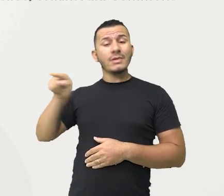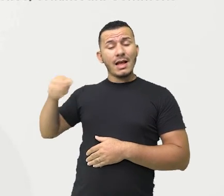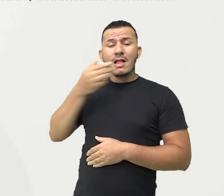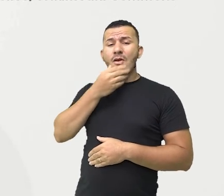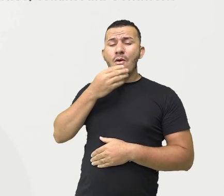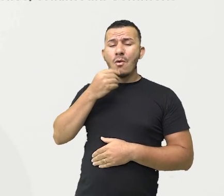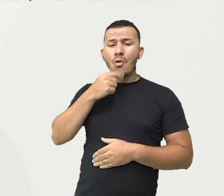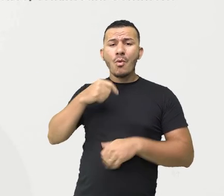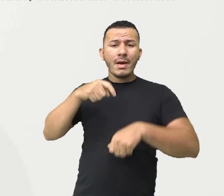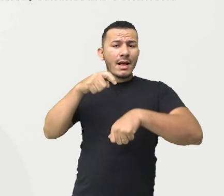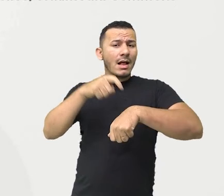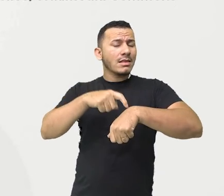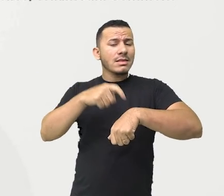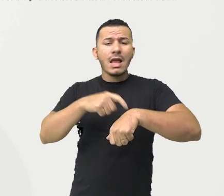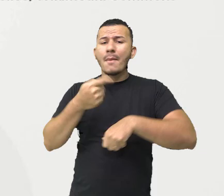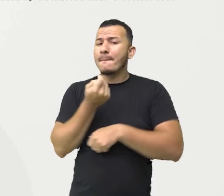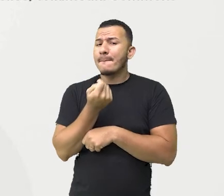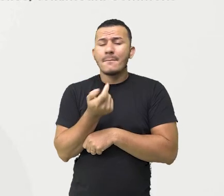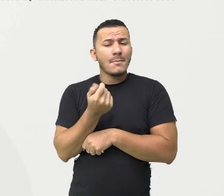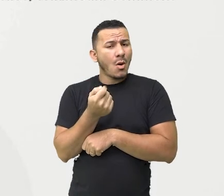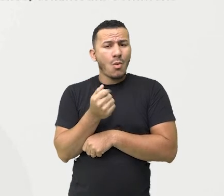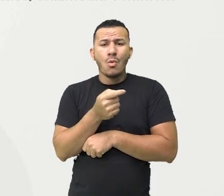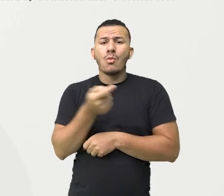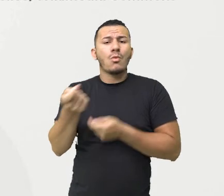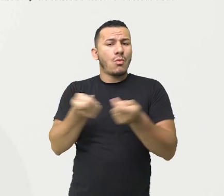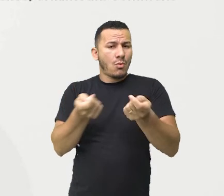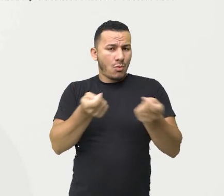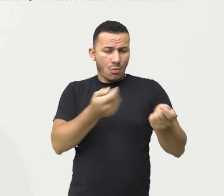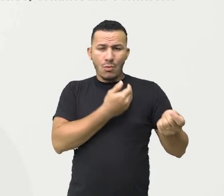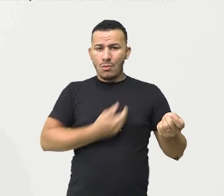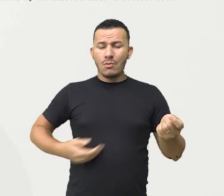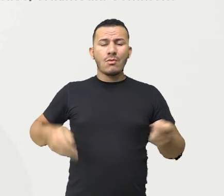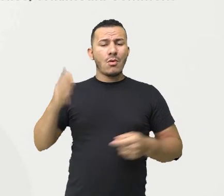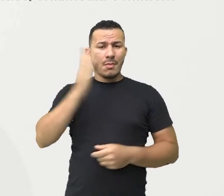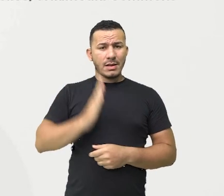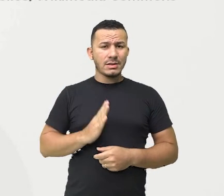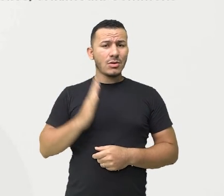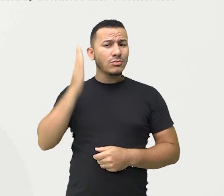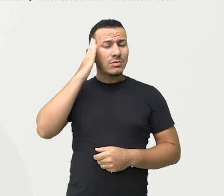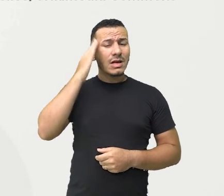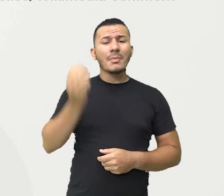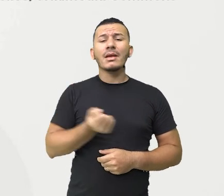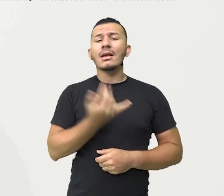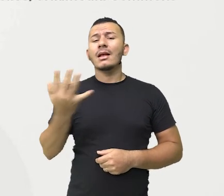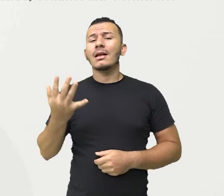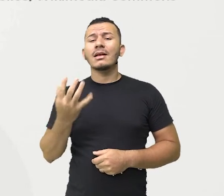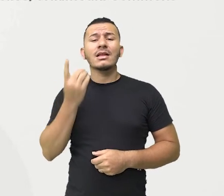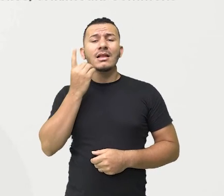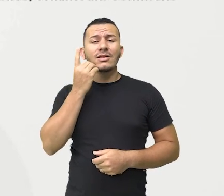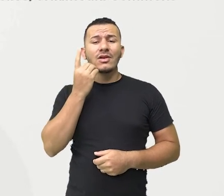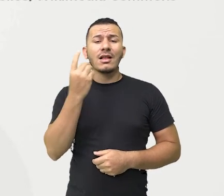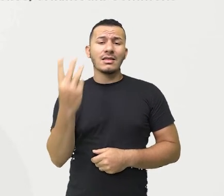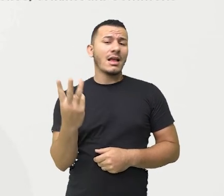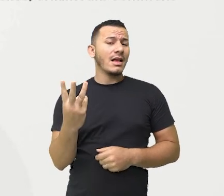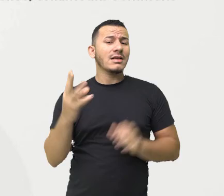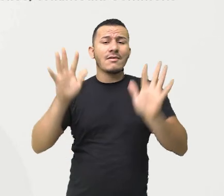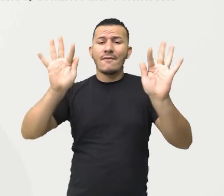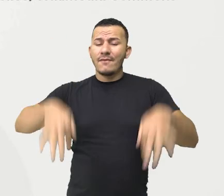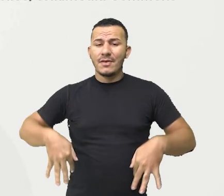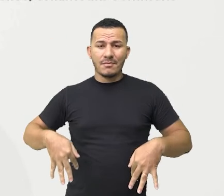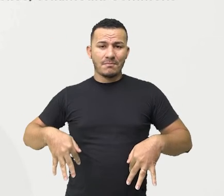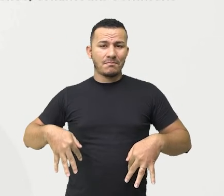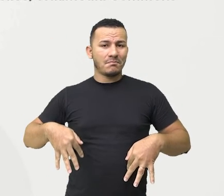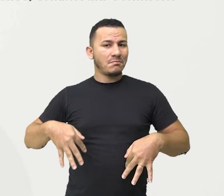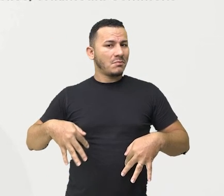teve o menor mandato até hoje. Ele governou o Brasil por apenas 3 dias. Alguma